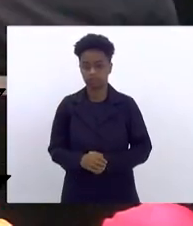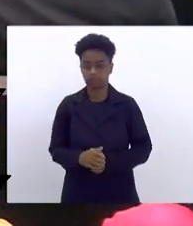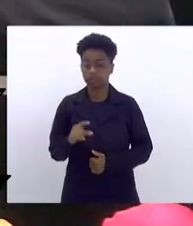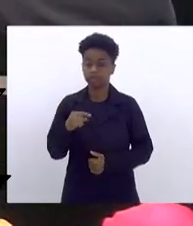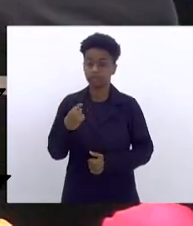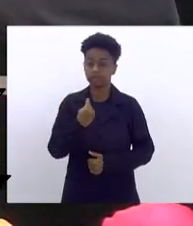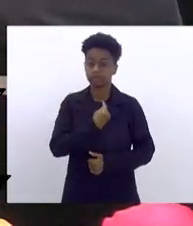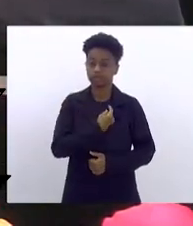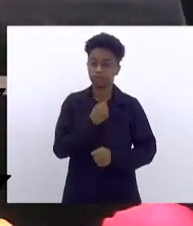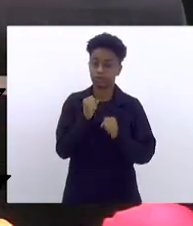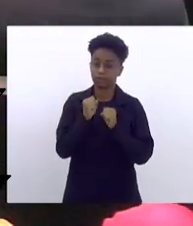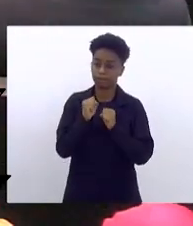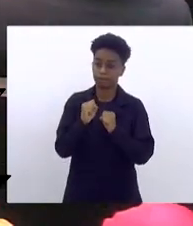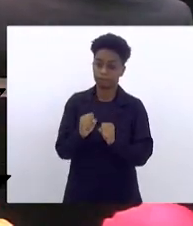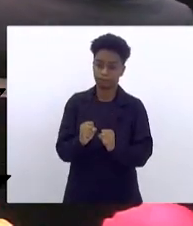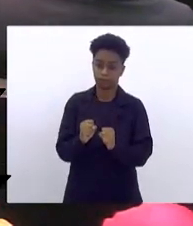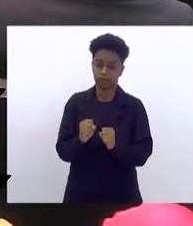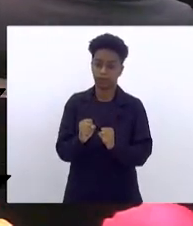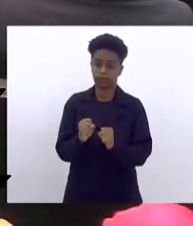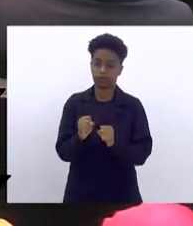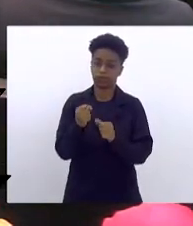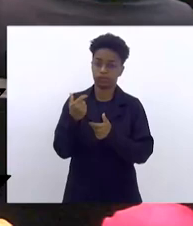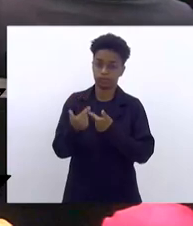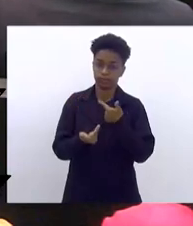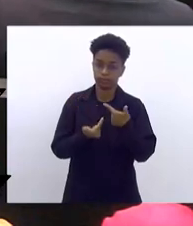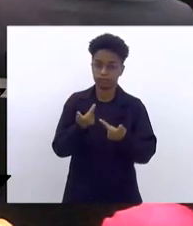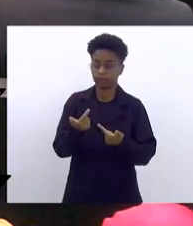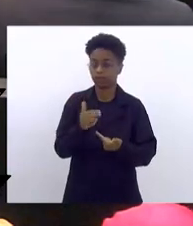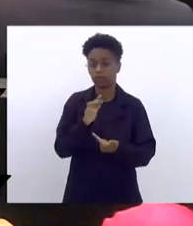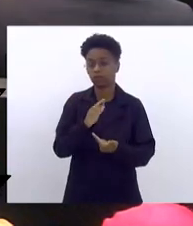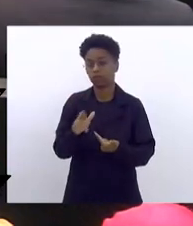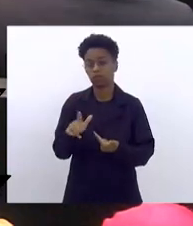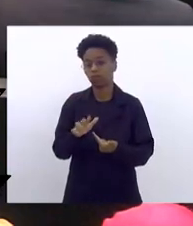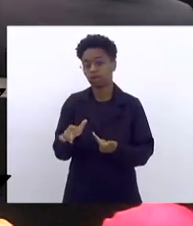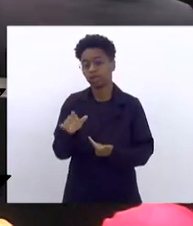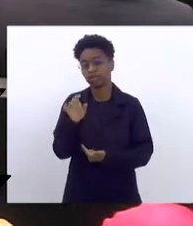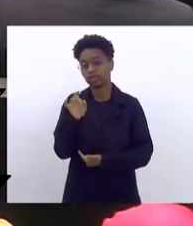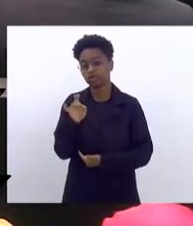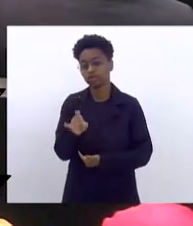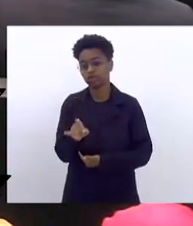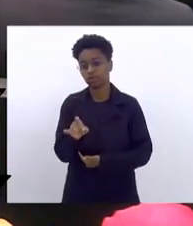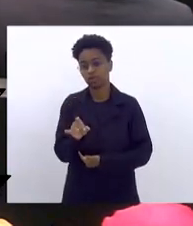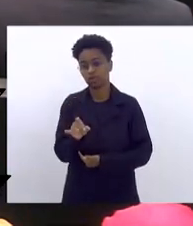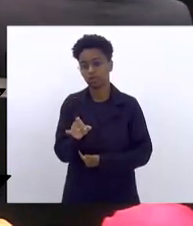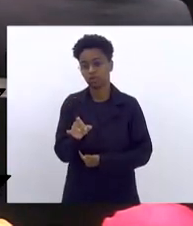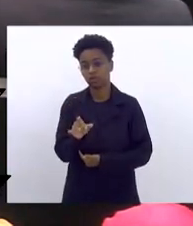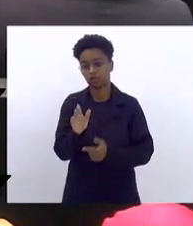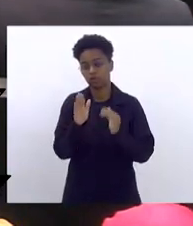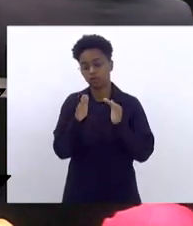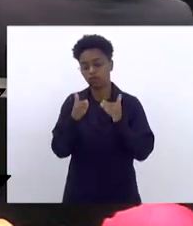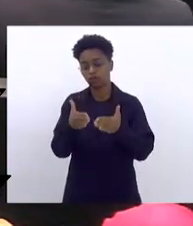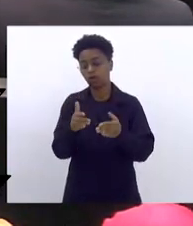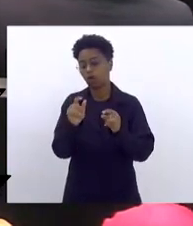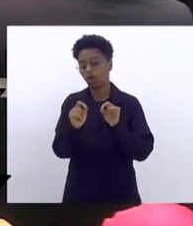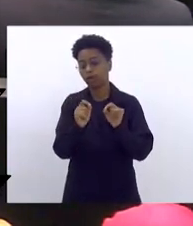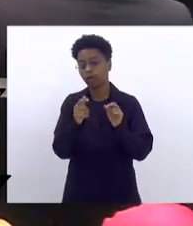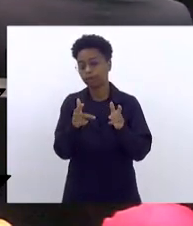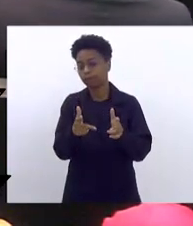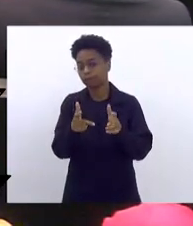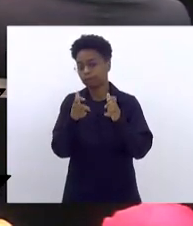pode trabalhar não só em termos do que a gente assiste hoje